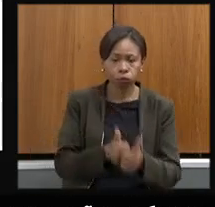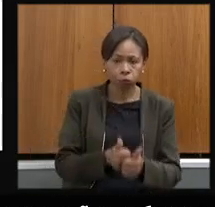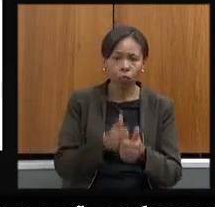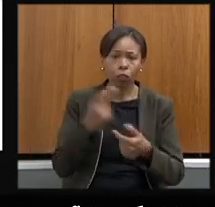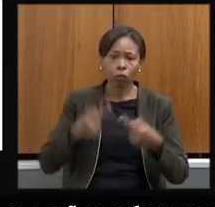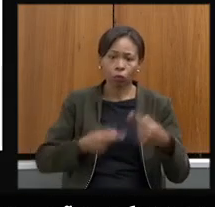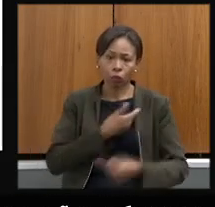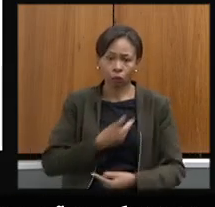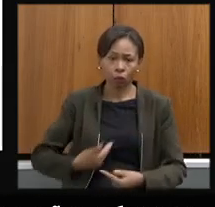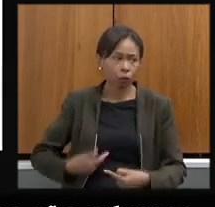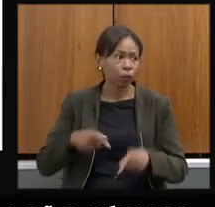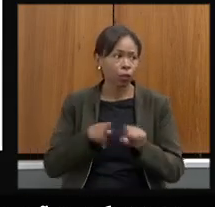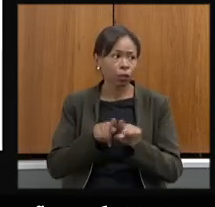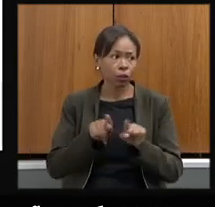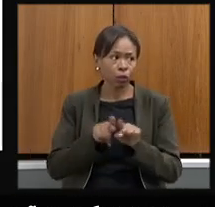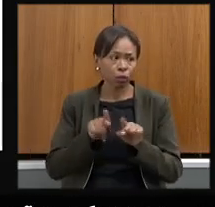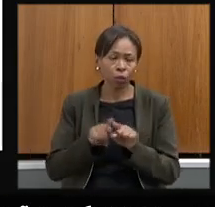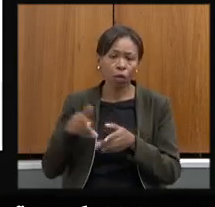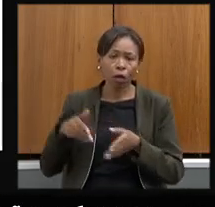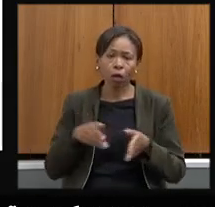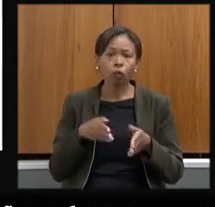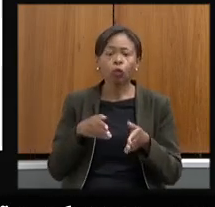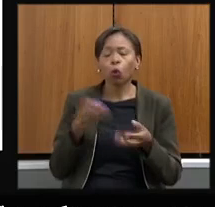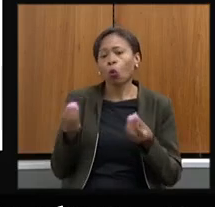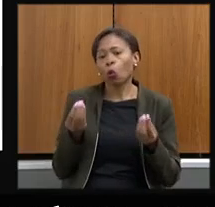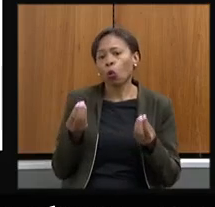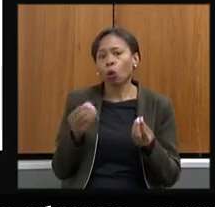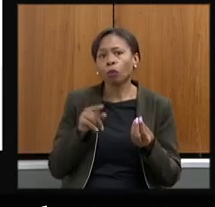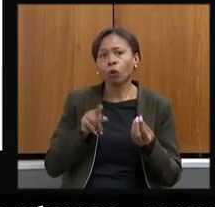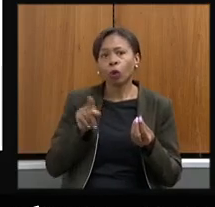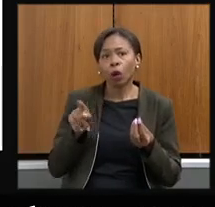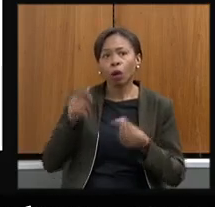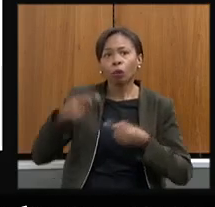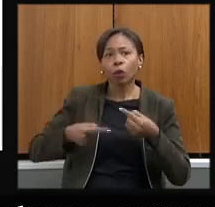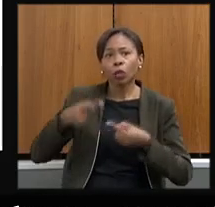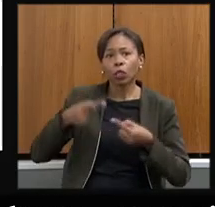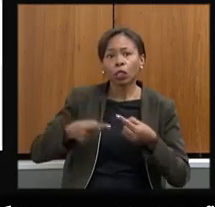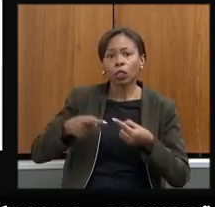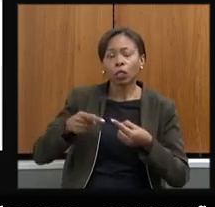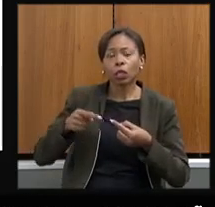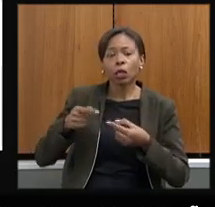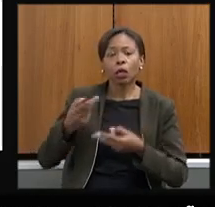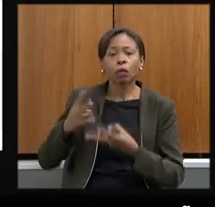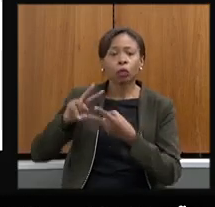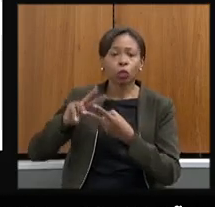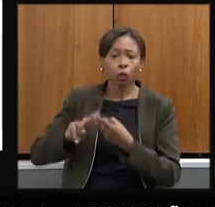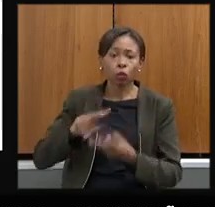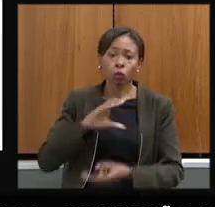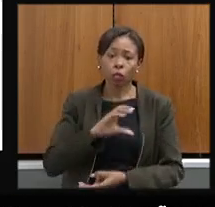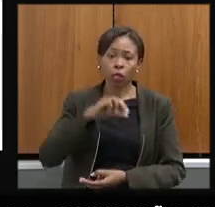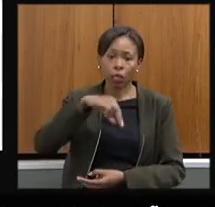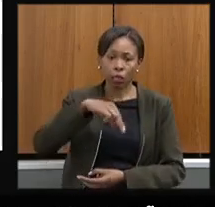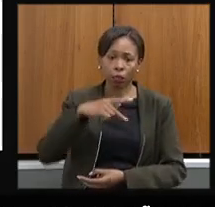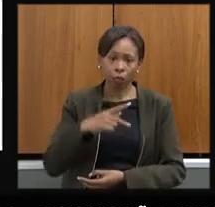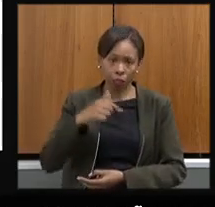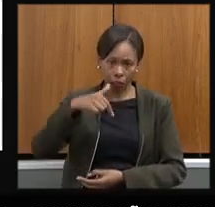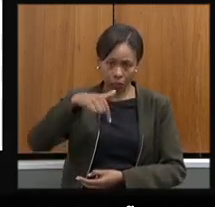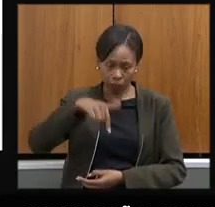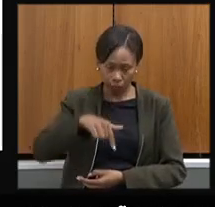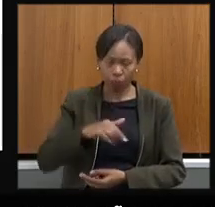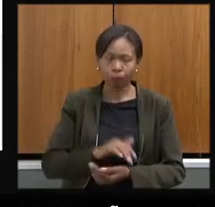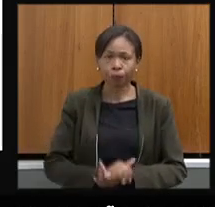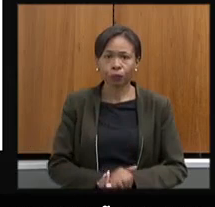também teve um saber a trajetória institucional da política prisional em Minas Gerais o quê Esse é o CNPQ alguns